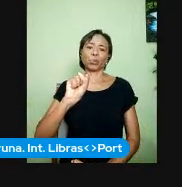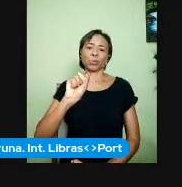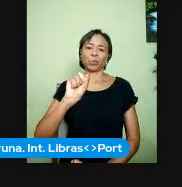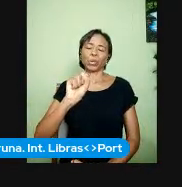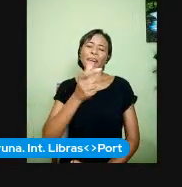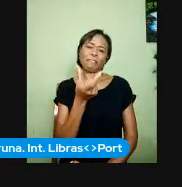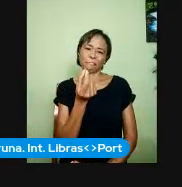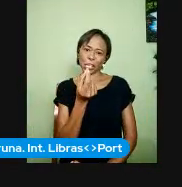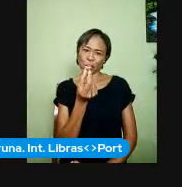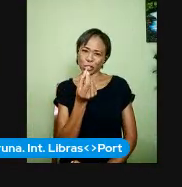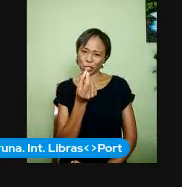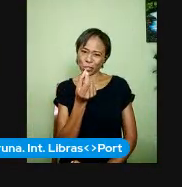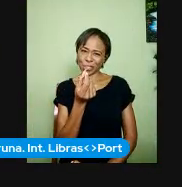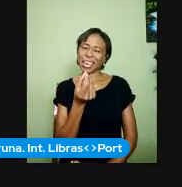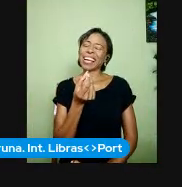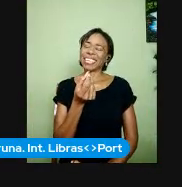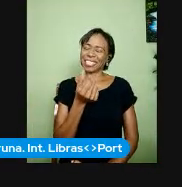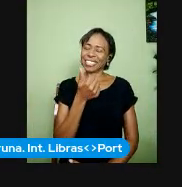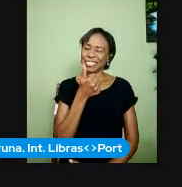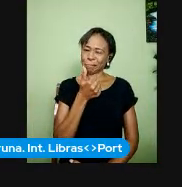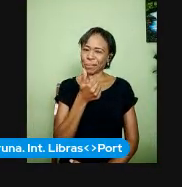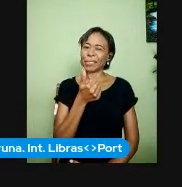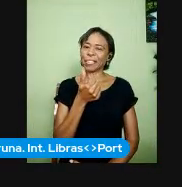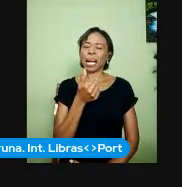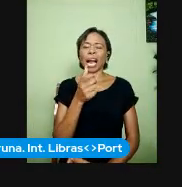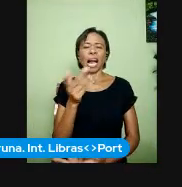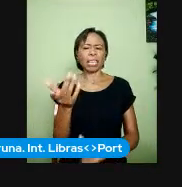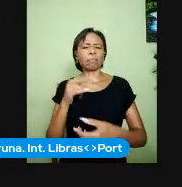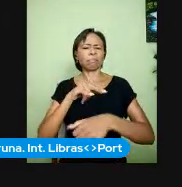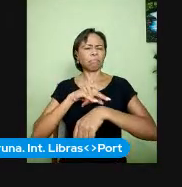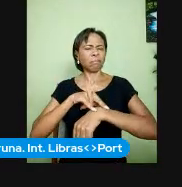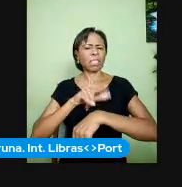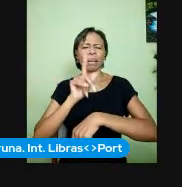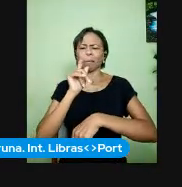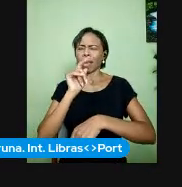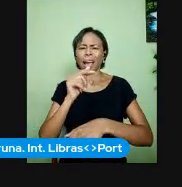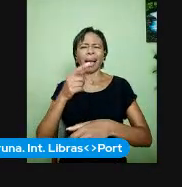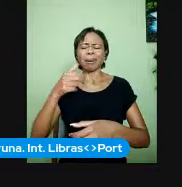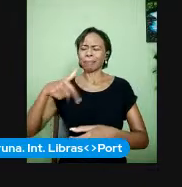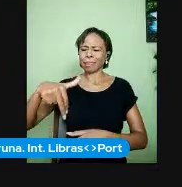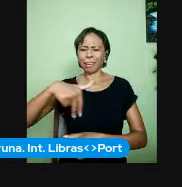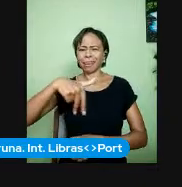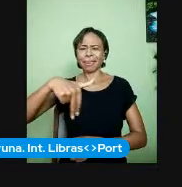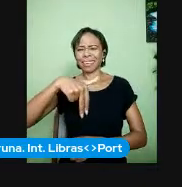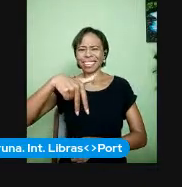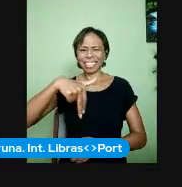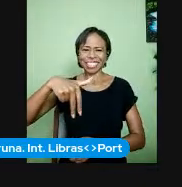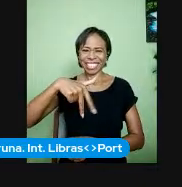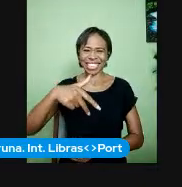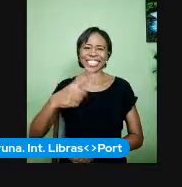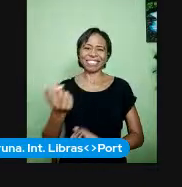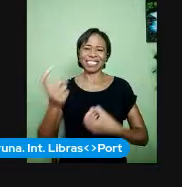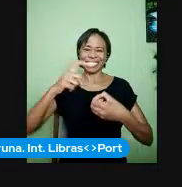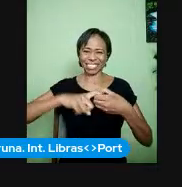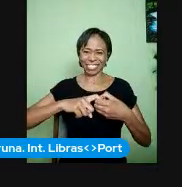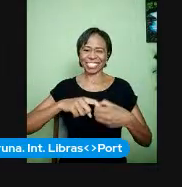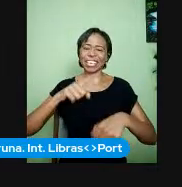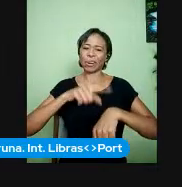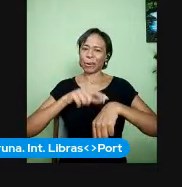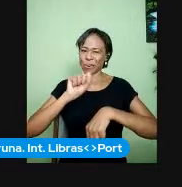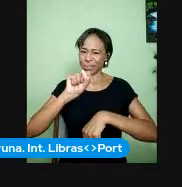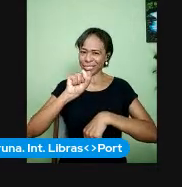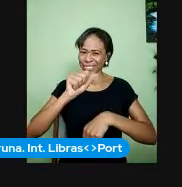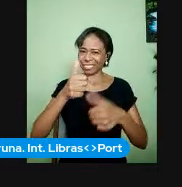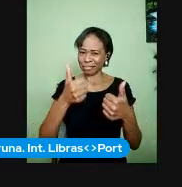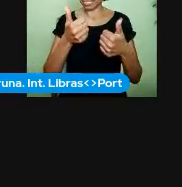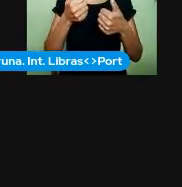então, banheiro, beber água, dar uma voltinha e a gente encontra de volta às 20 horas, tá bom? Até daqui a